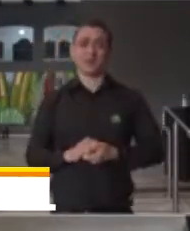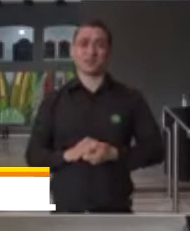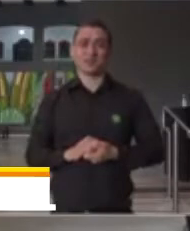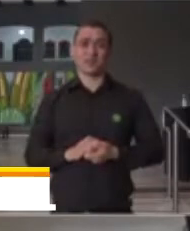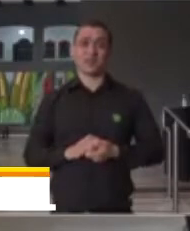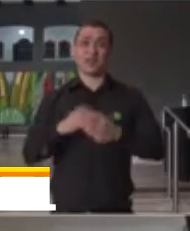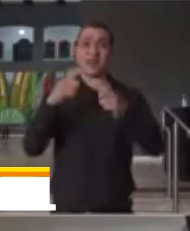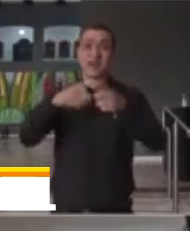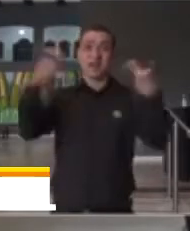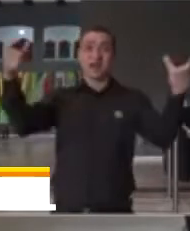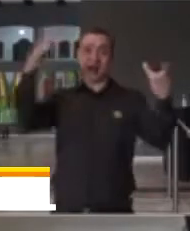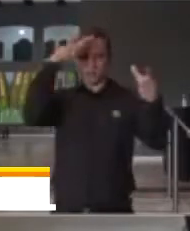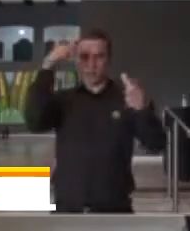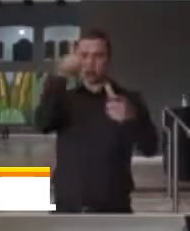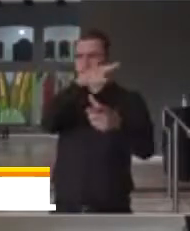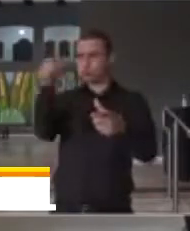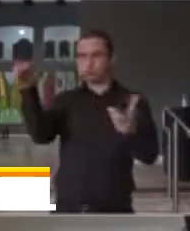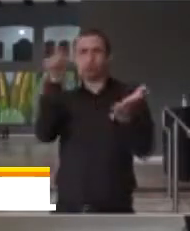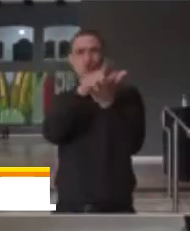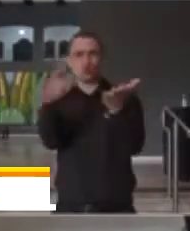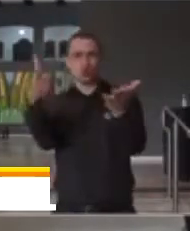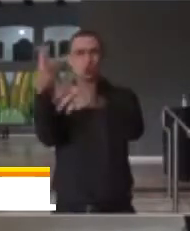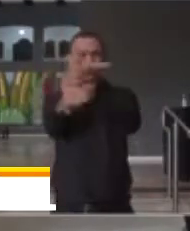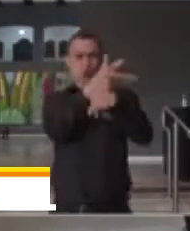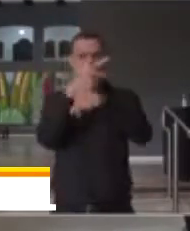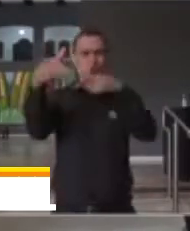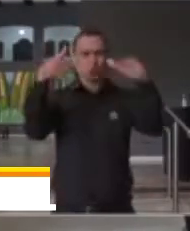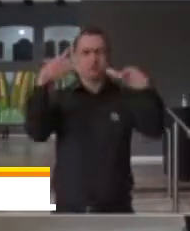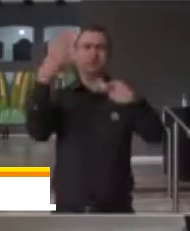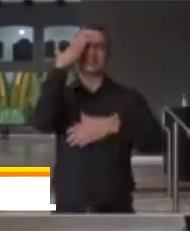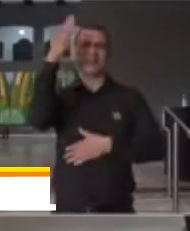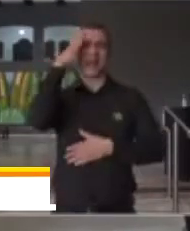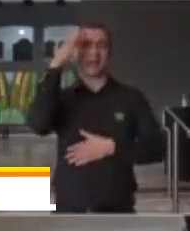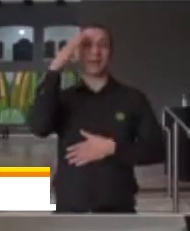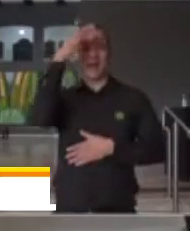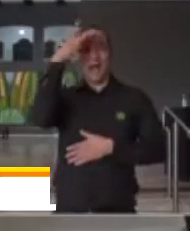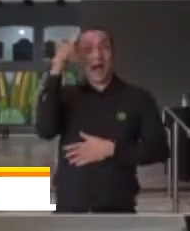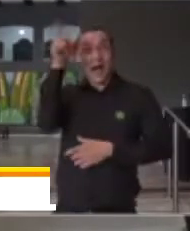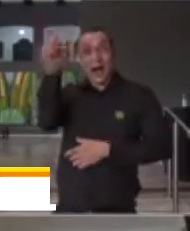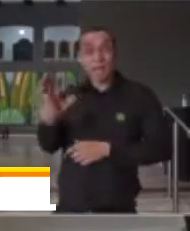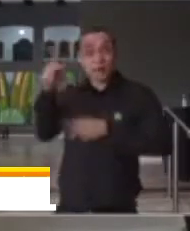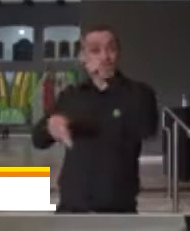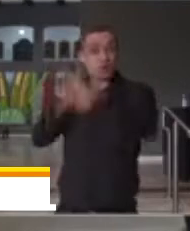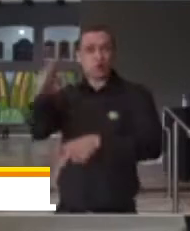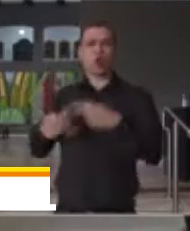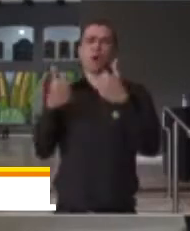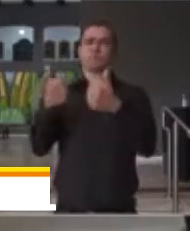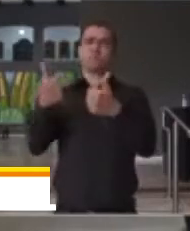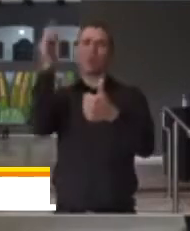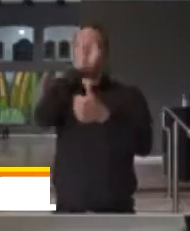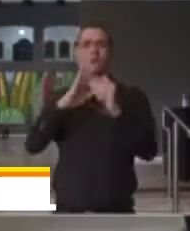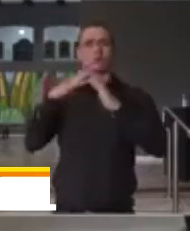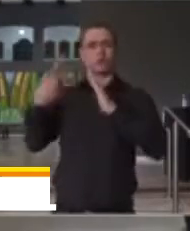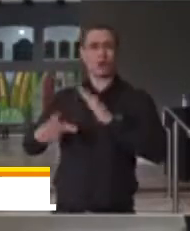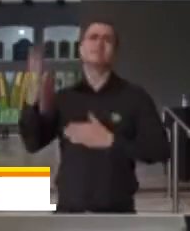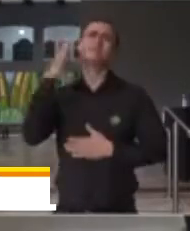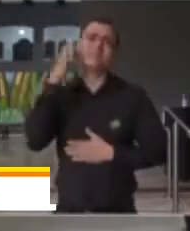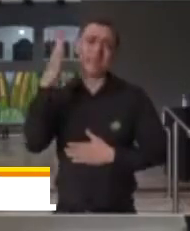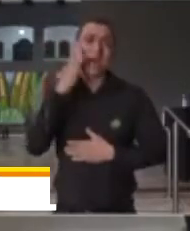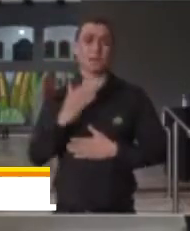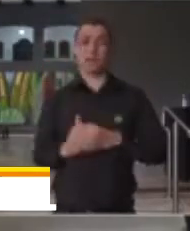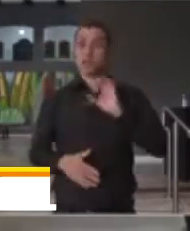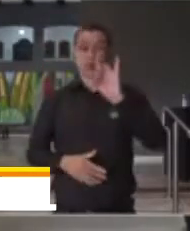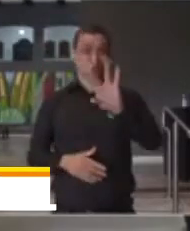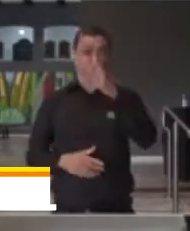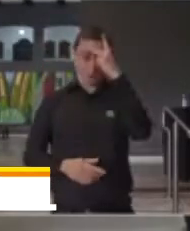maioria expressiva dos jornalistas sabe disso as pessoas de bem do brasil sabem disso só